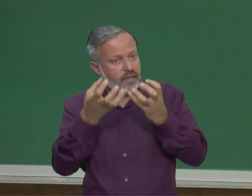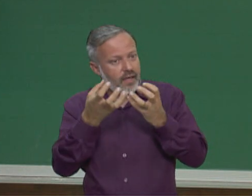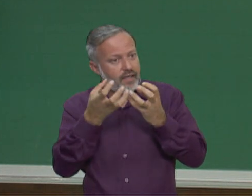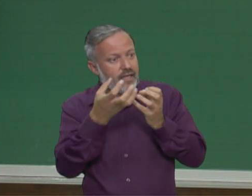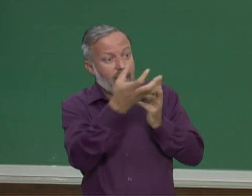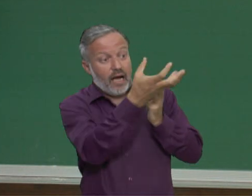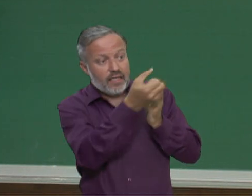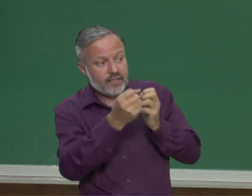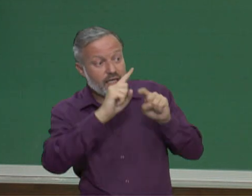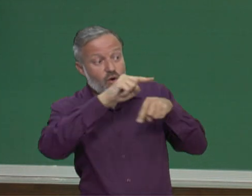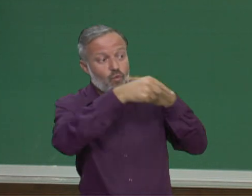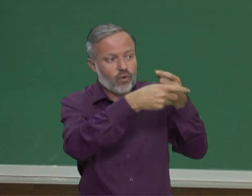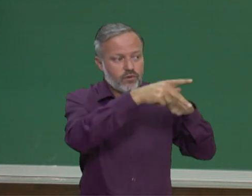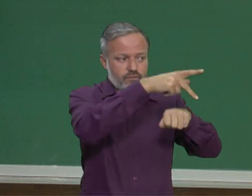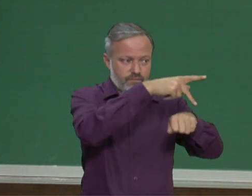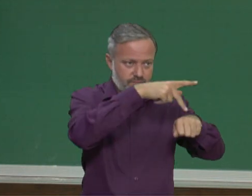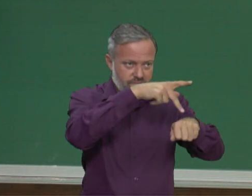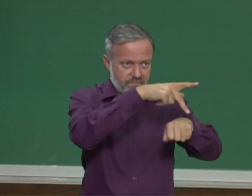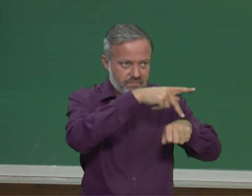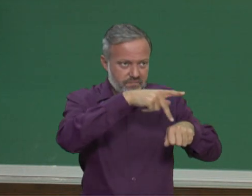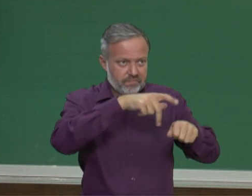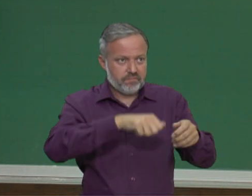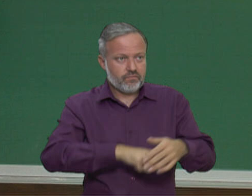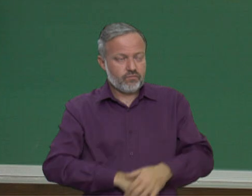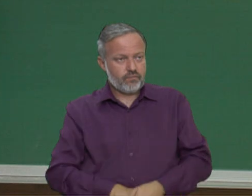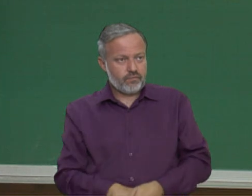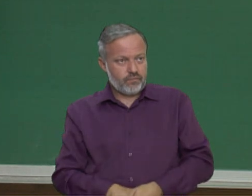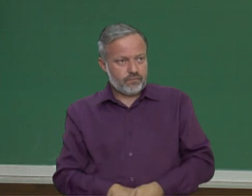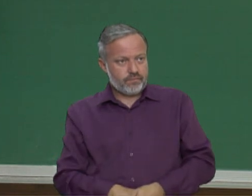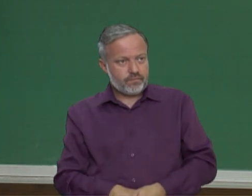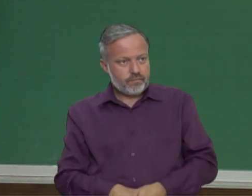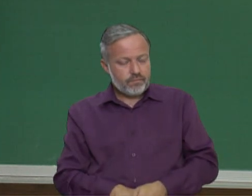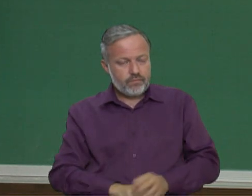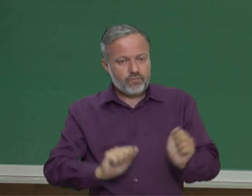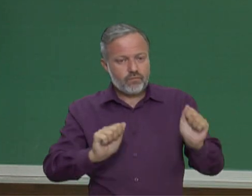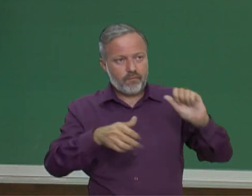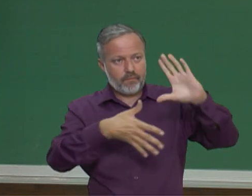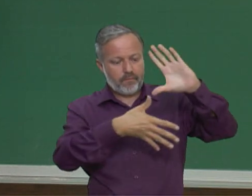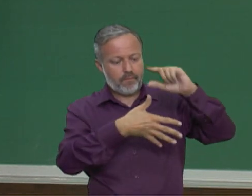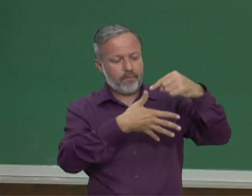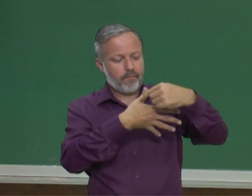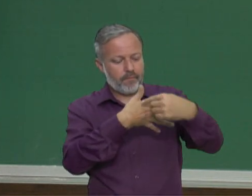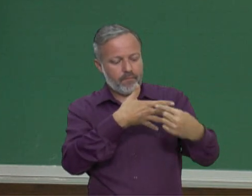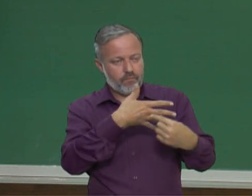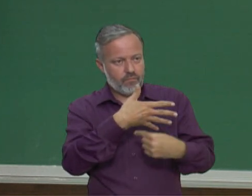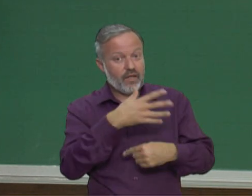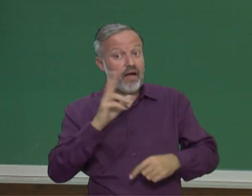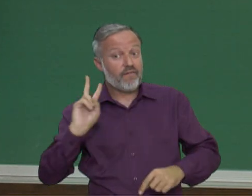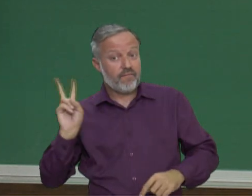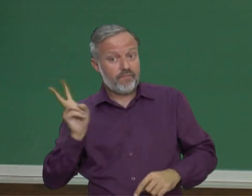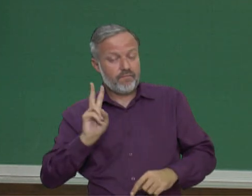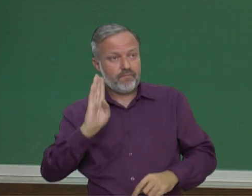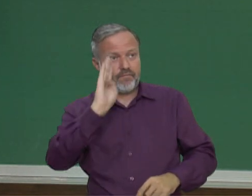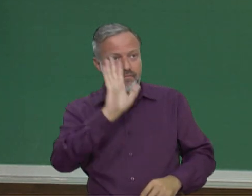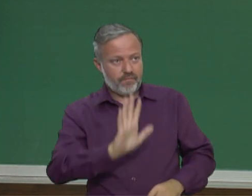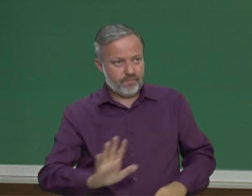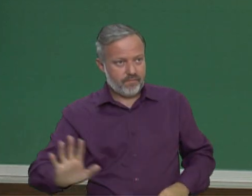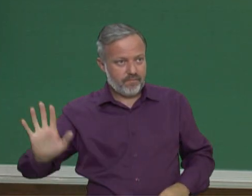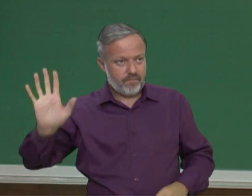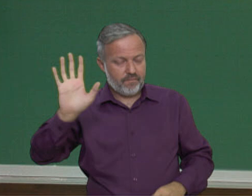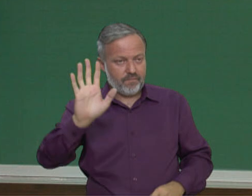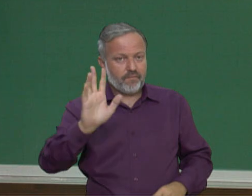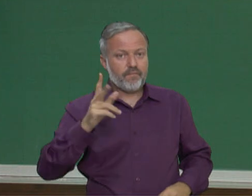adesão desse outro país também, tá? Fazem parte, então, desse grupo dentro do Mercosul. Venezuela, Brasil, então,